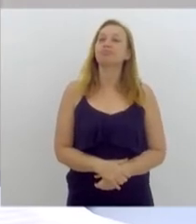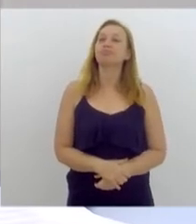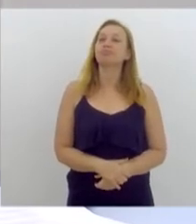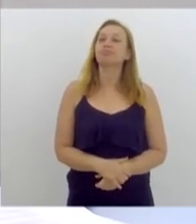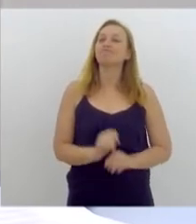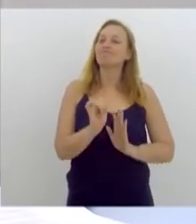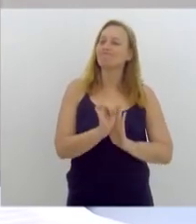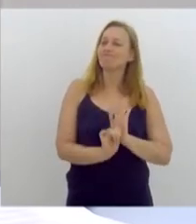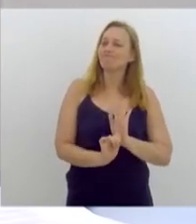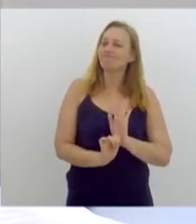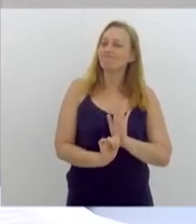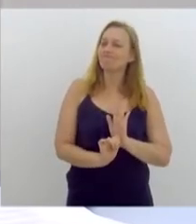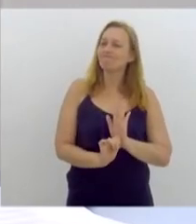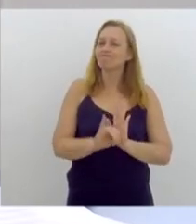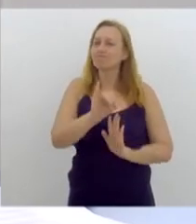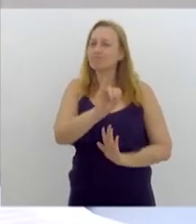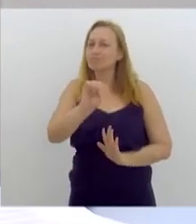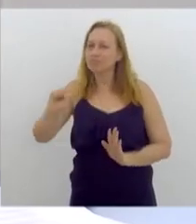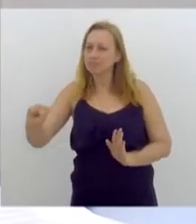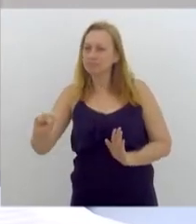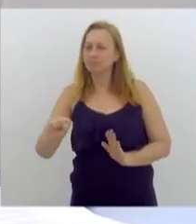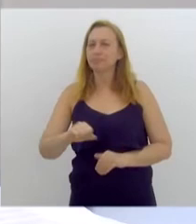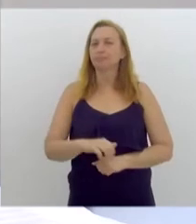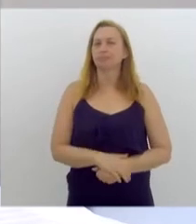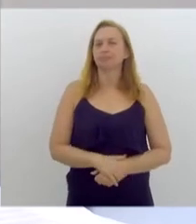em prótese MS